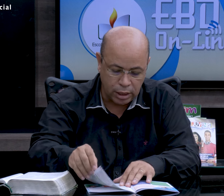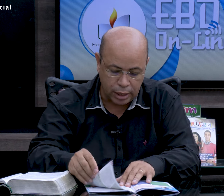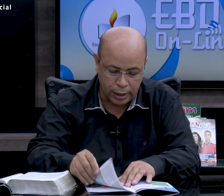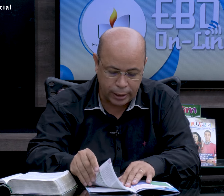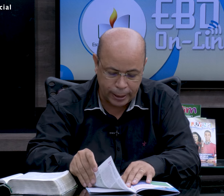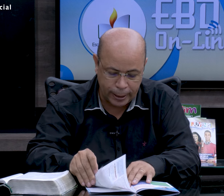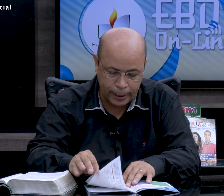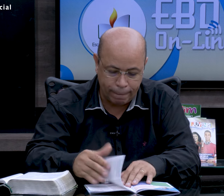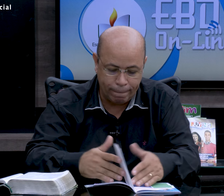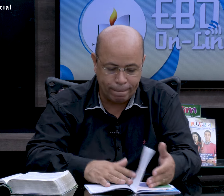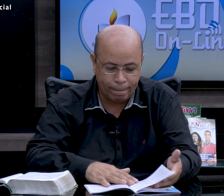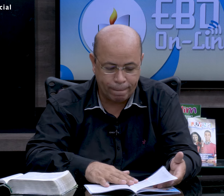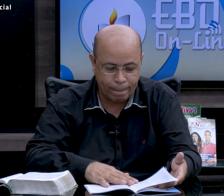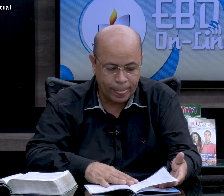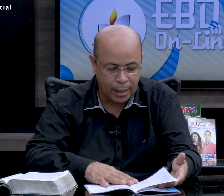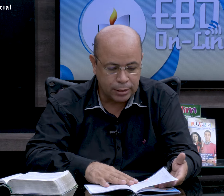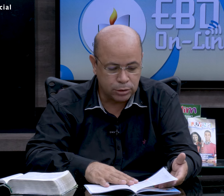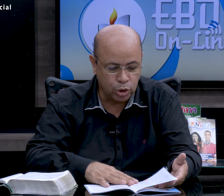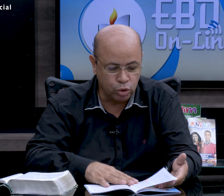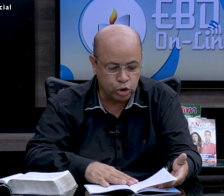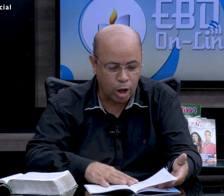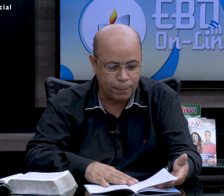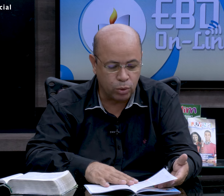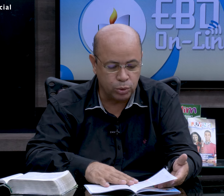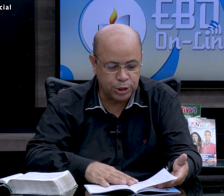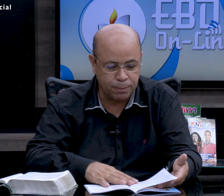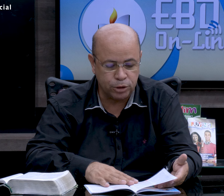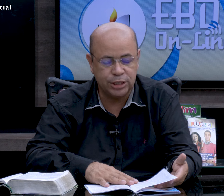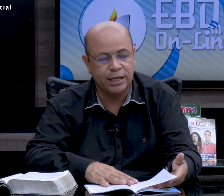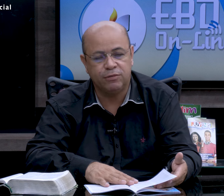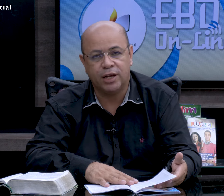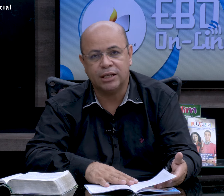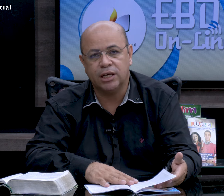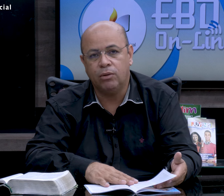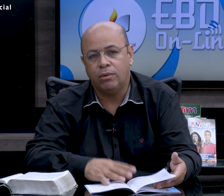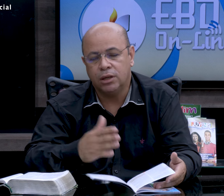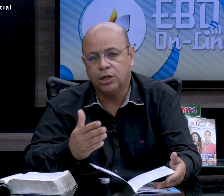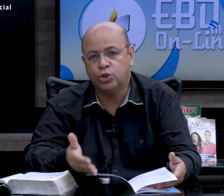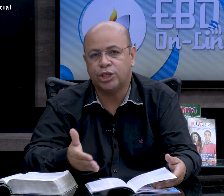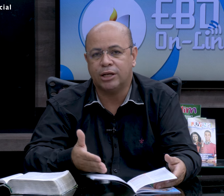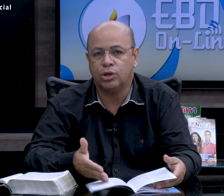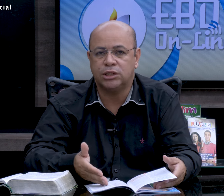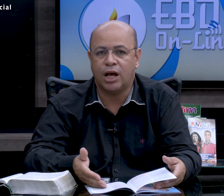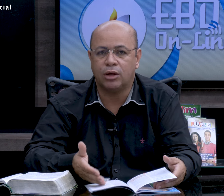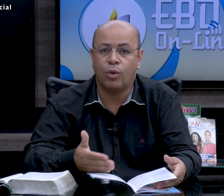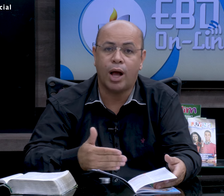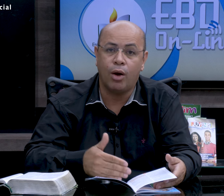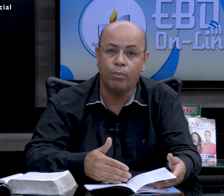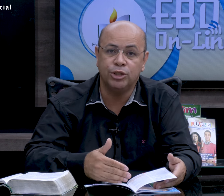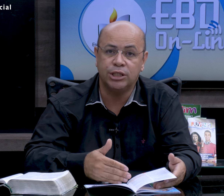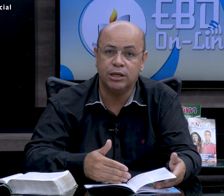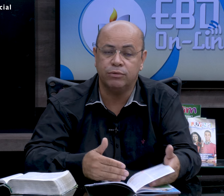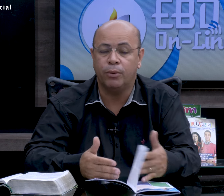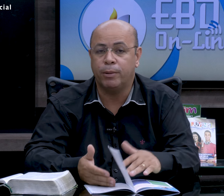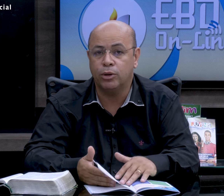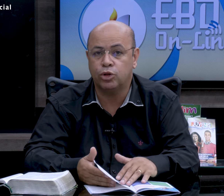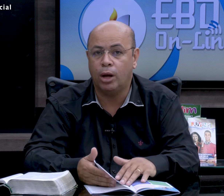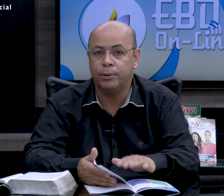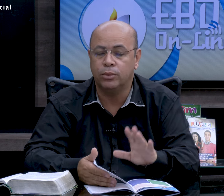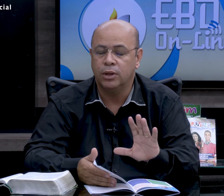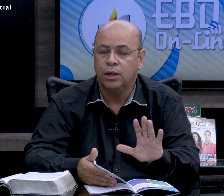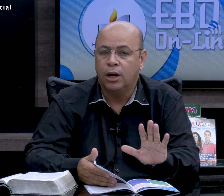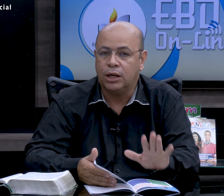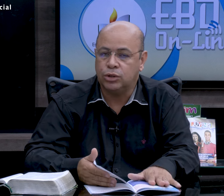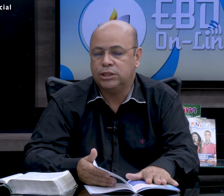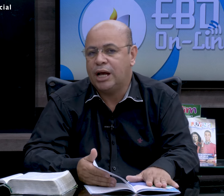santo eh segundo tópico tipos de santificação isso está associado ao objetivo não o primeiro